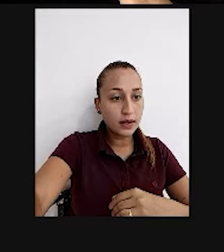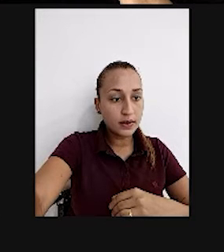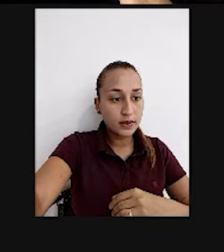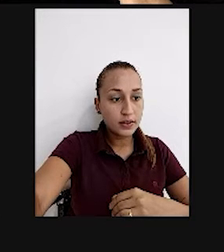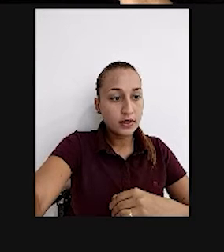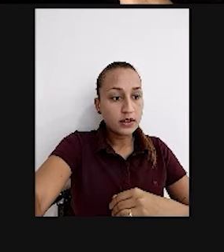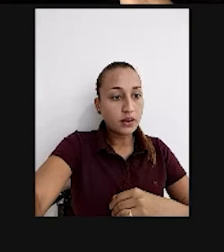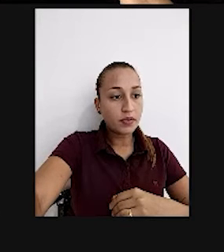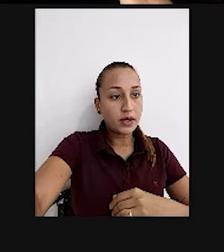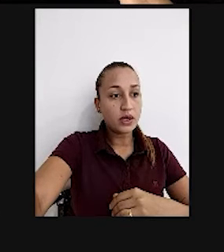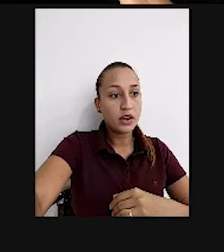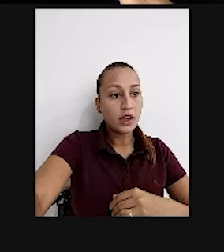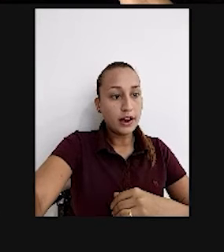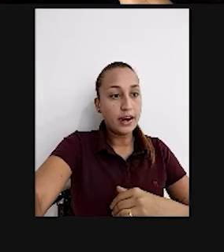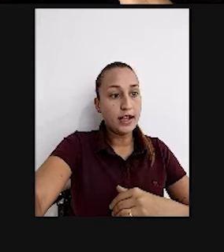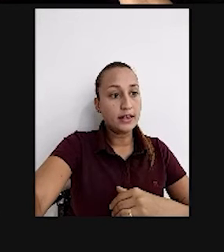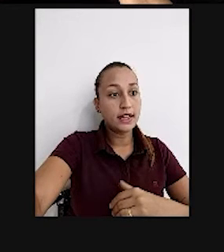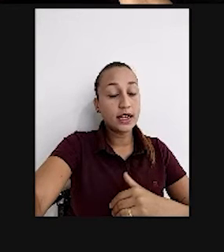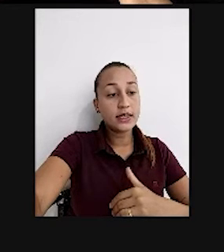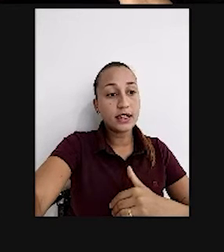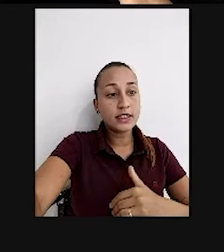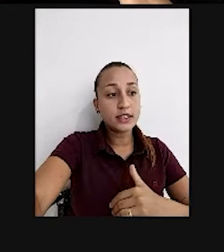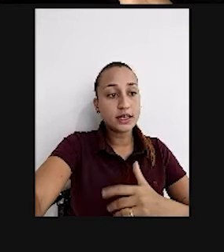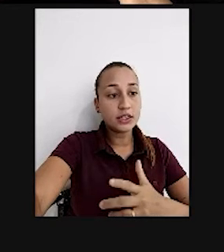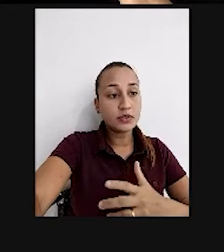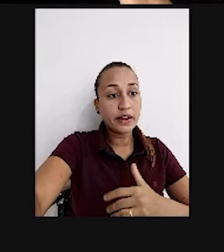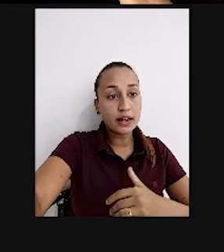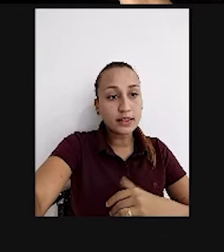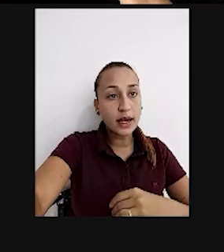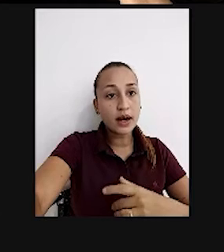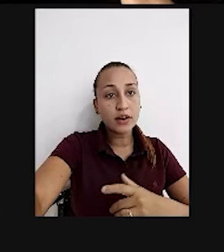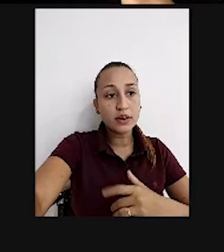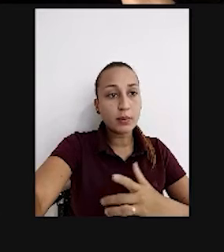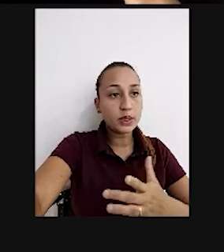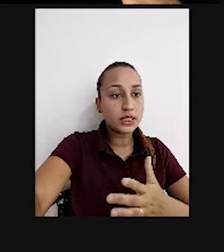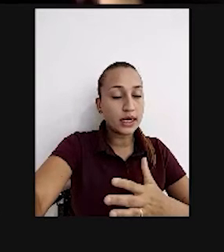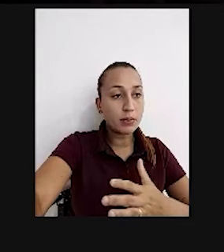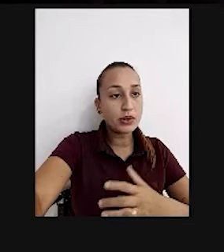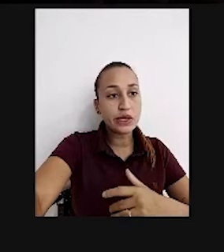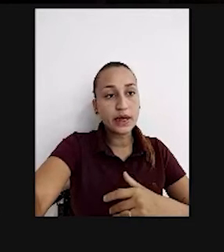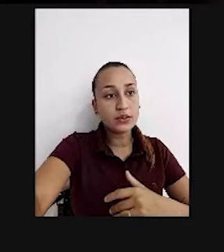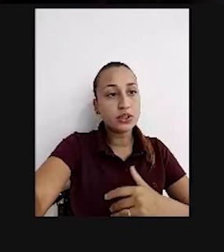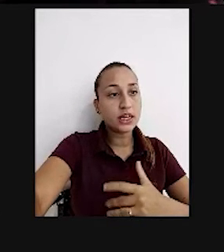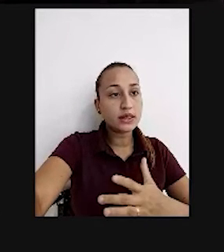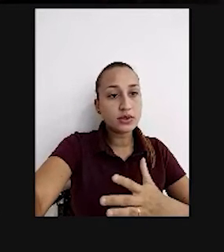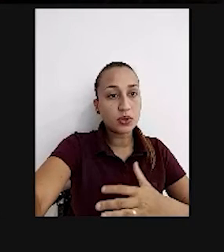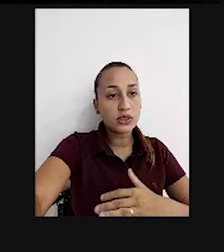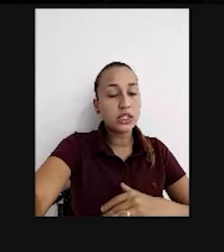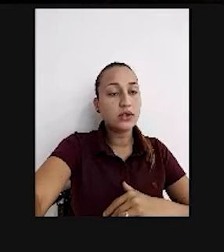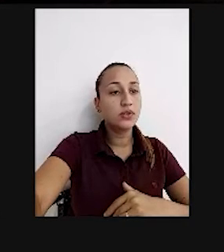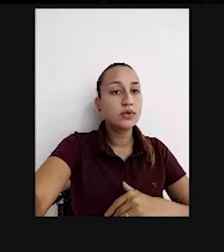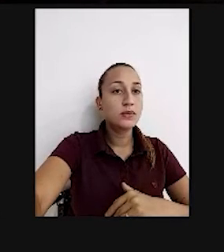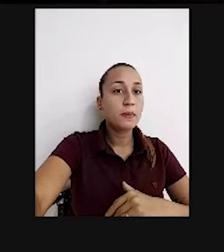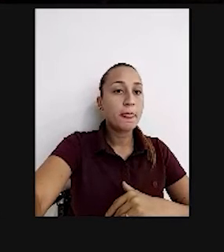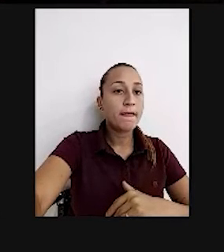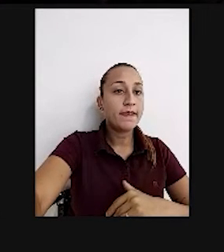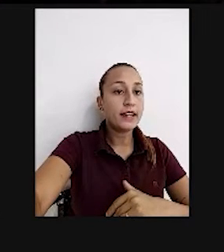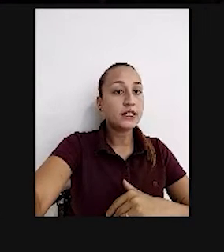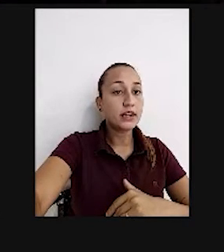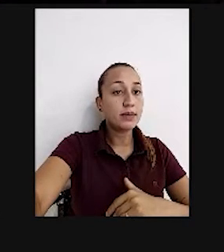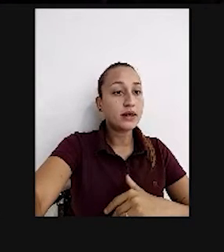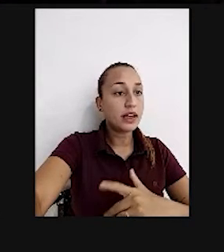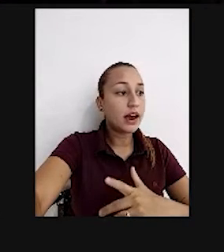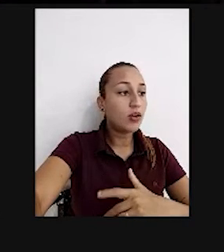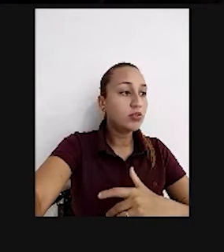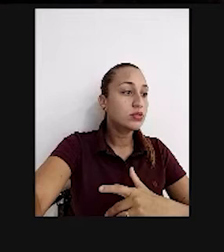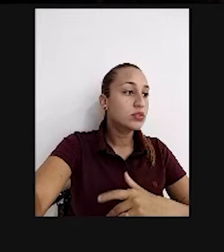setar, enfim, as características que a gente vai analisar. Claro que depende de cada projeto, de cada situação, né?